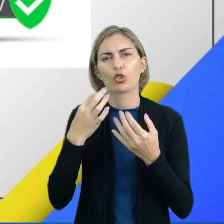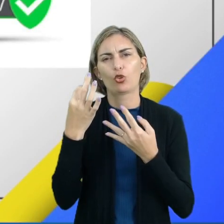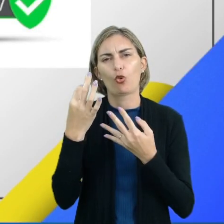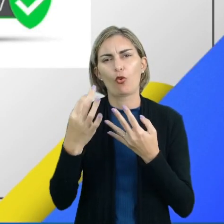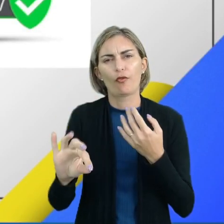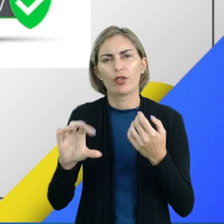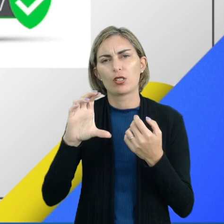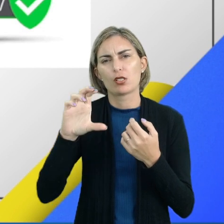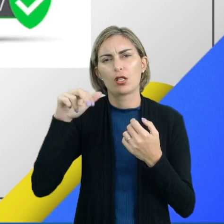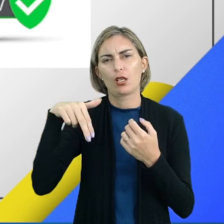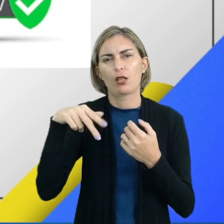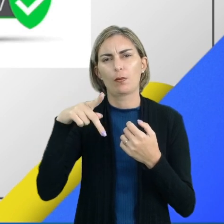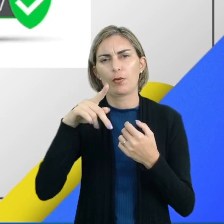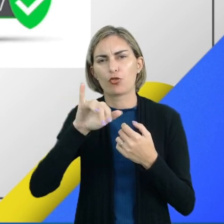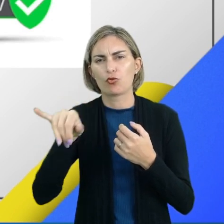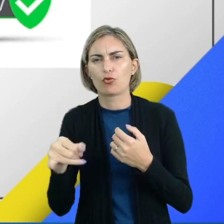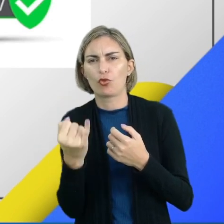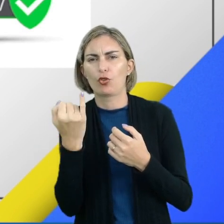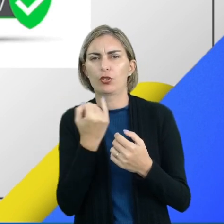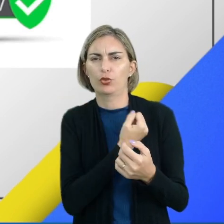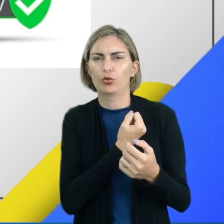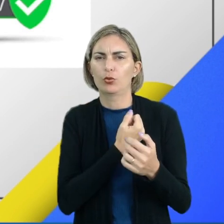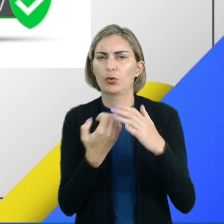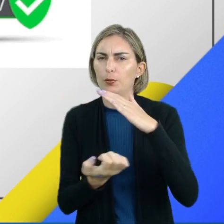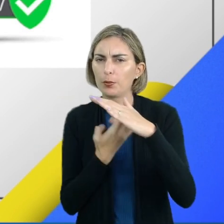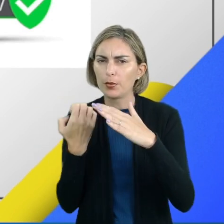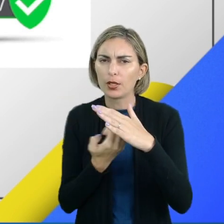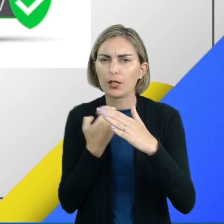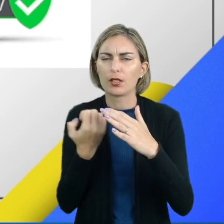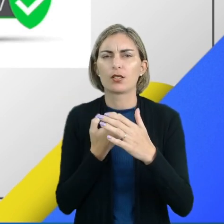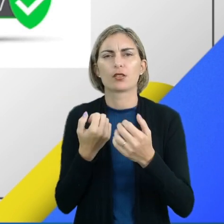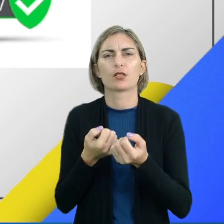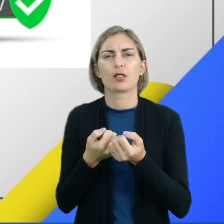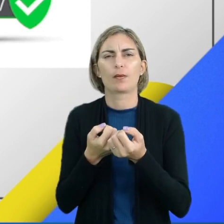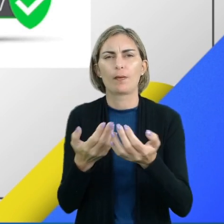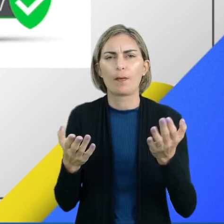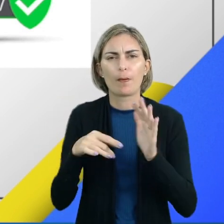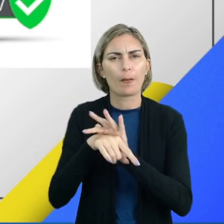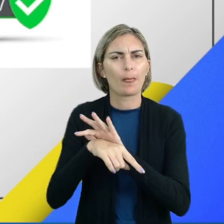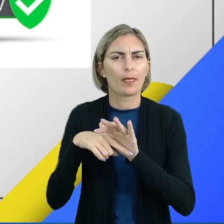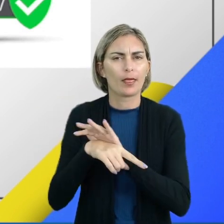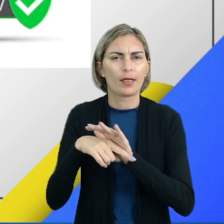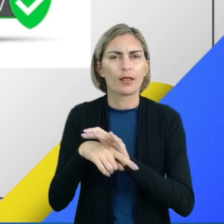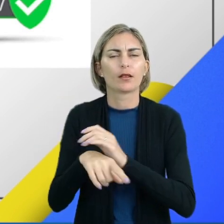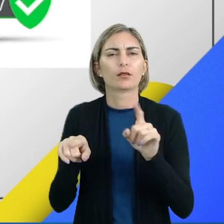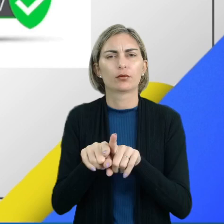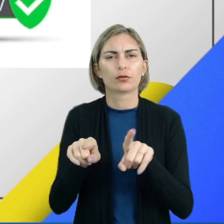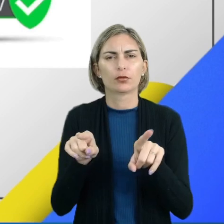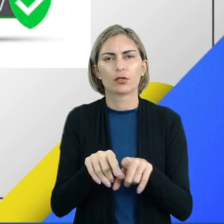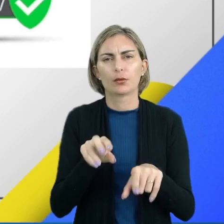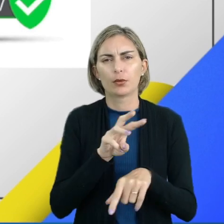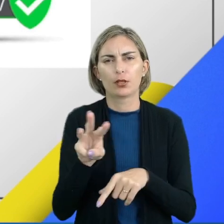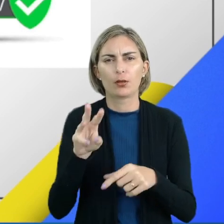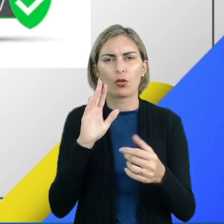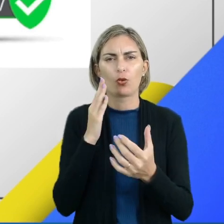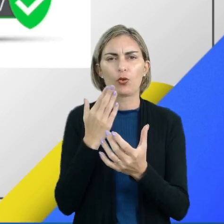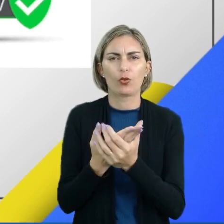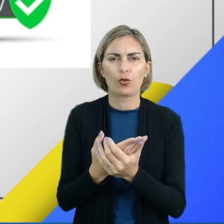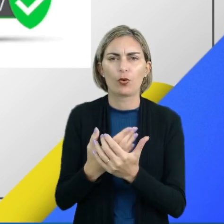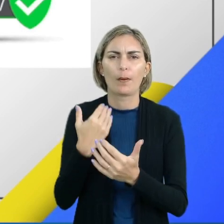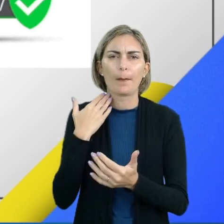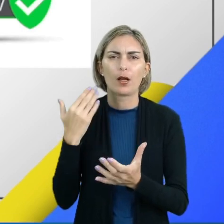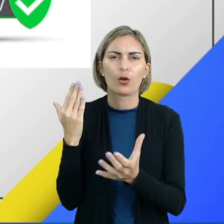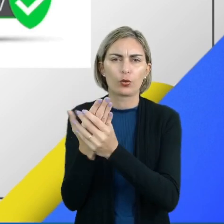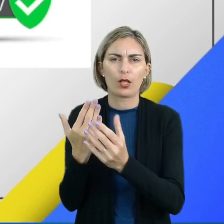Rules, você pode conferir fazendo a consulta para descobrir se a URL é legítima ou não. Também tem a opção do site Posso Confiar, que é um banco de